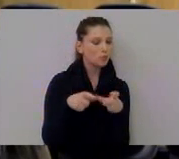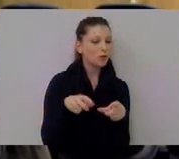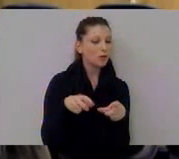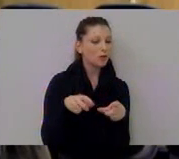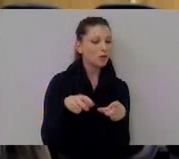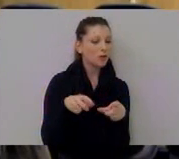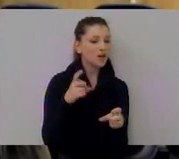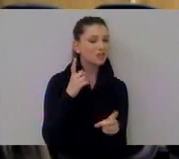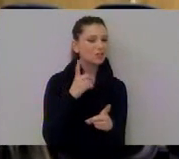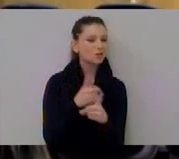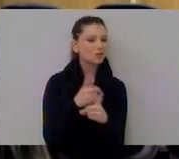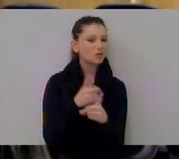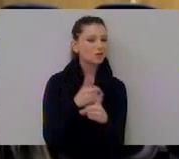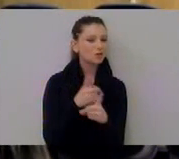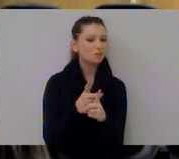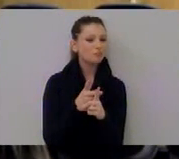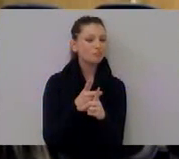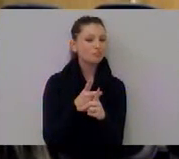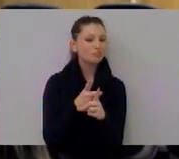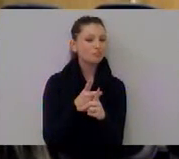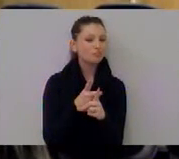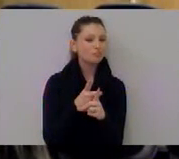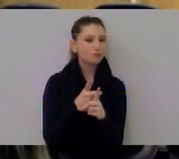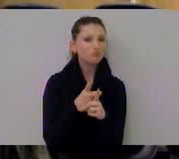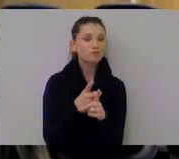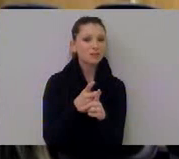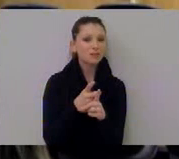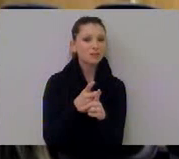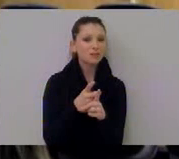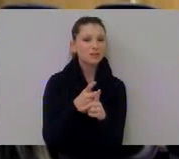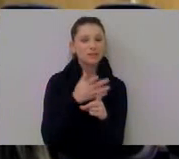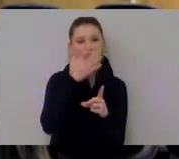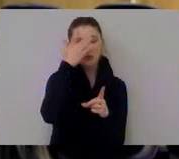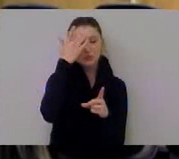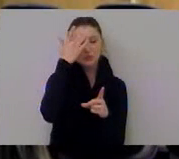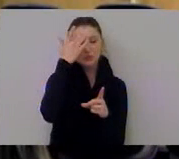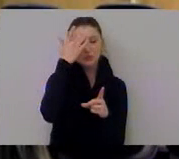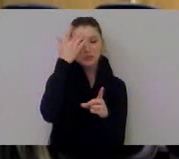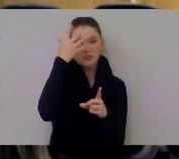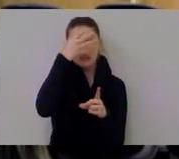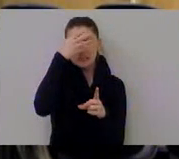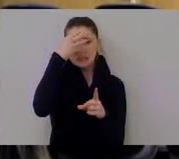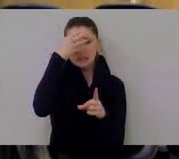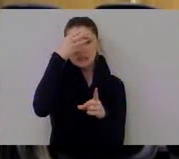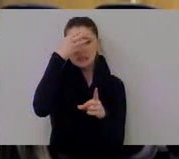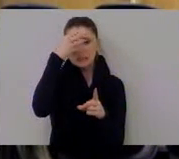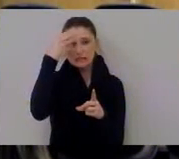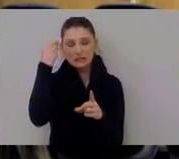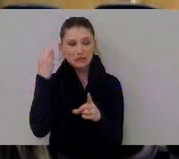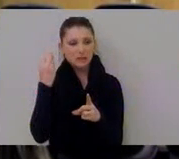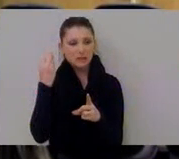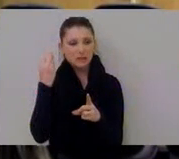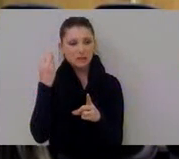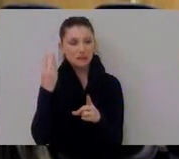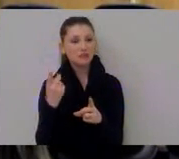esquecido, sabe? Meio que abandonado em algumas